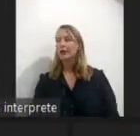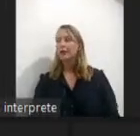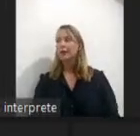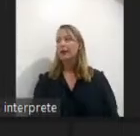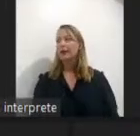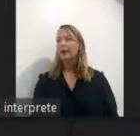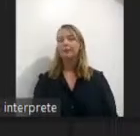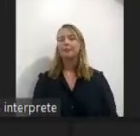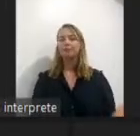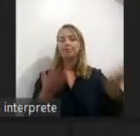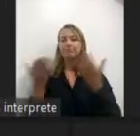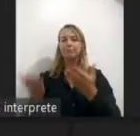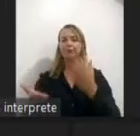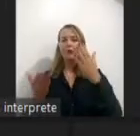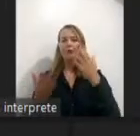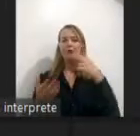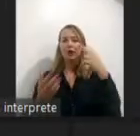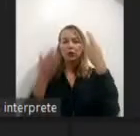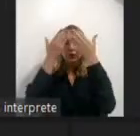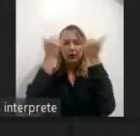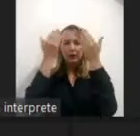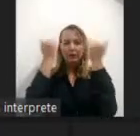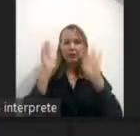vereador Davi Ismael para encerramento da sessão.